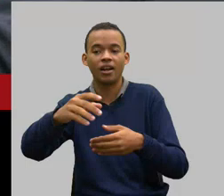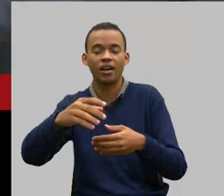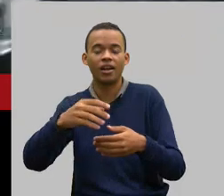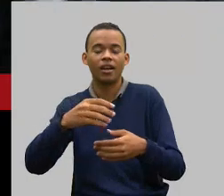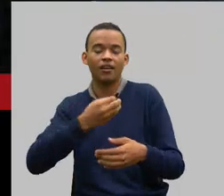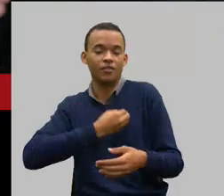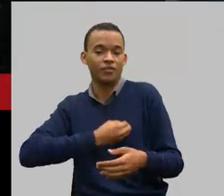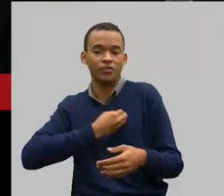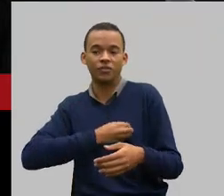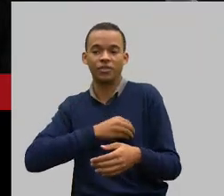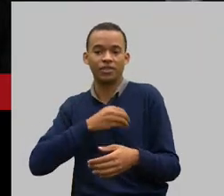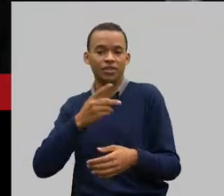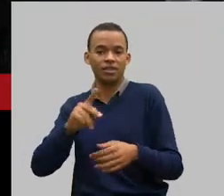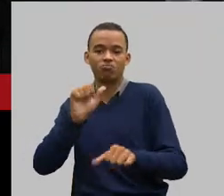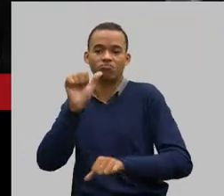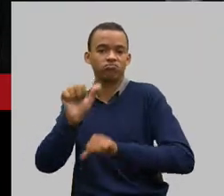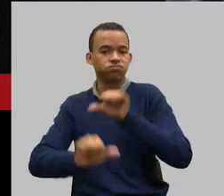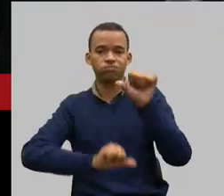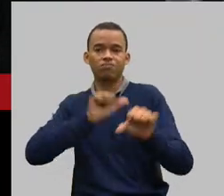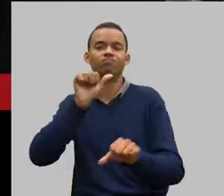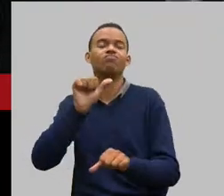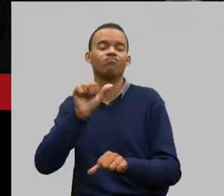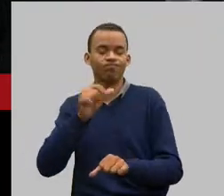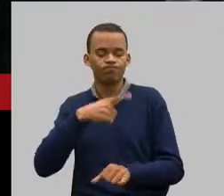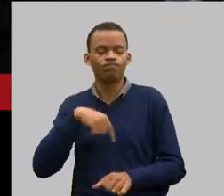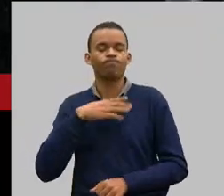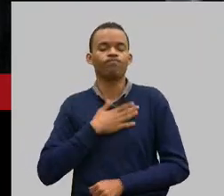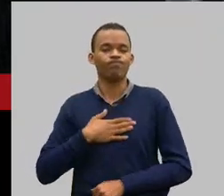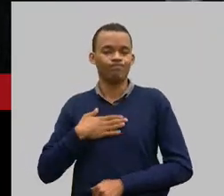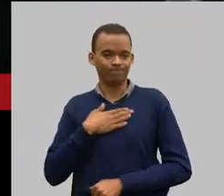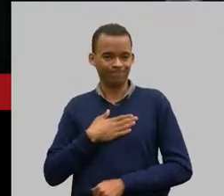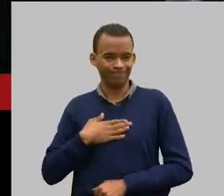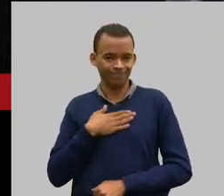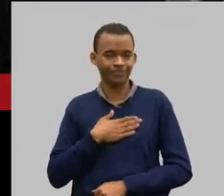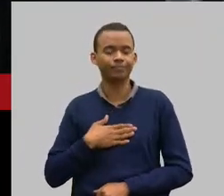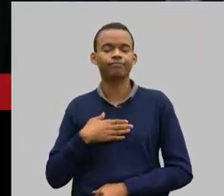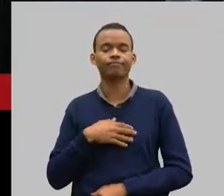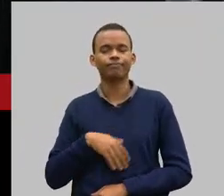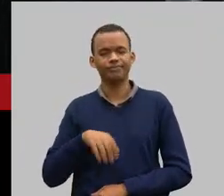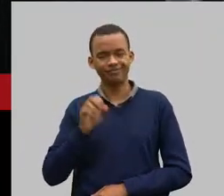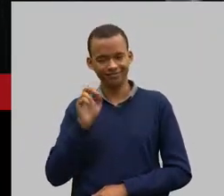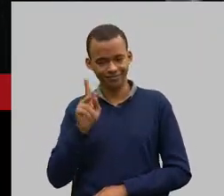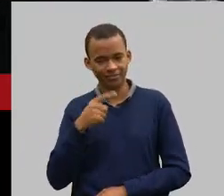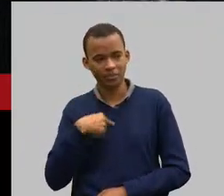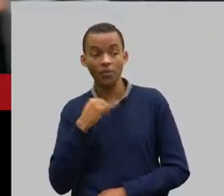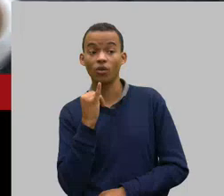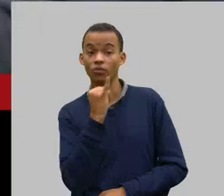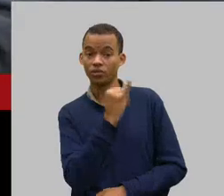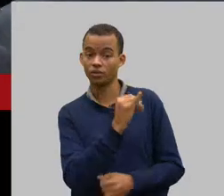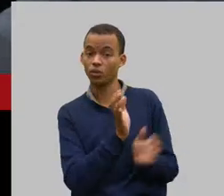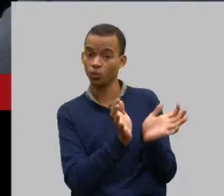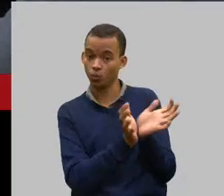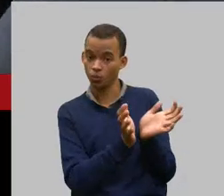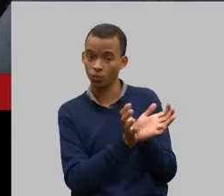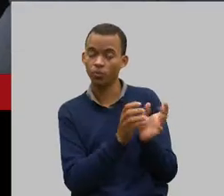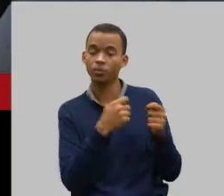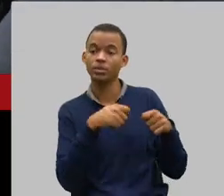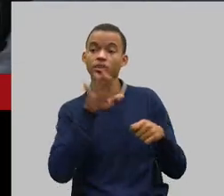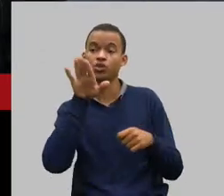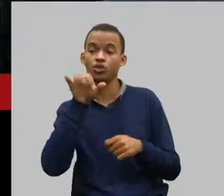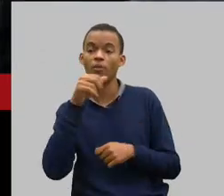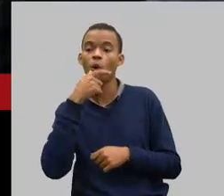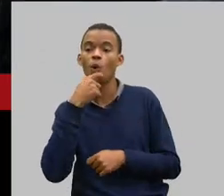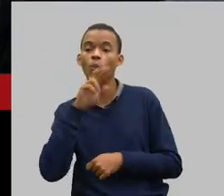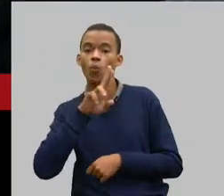Pode deixar arl que eu vou comunicar a minha equipe lá no Invest Minas para conversar chamar o Pedro realmente